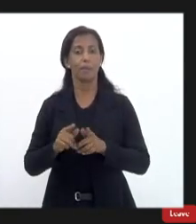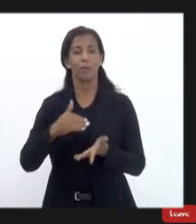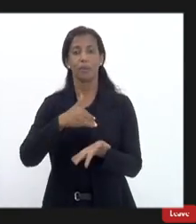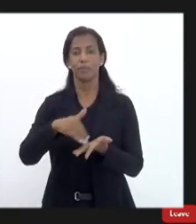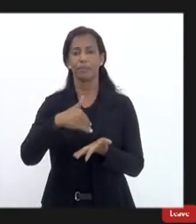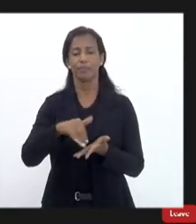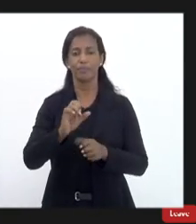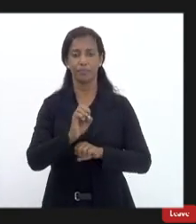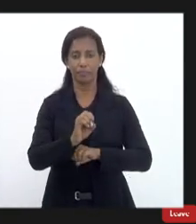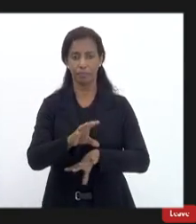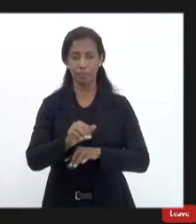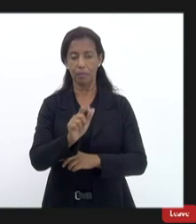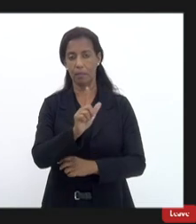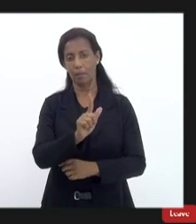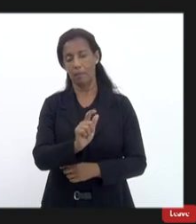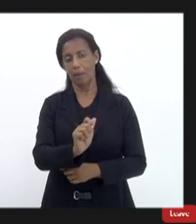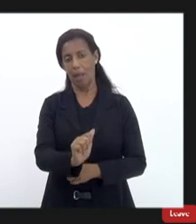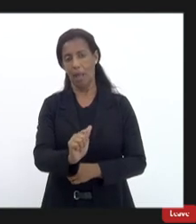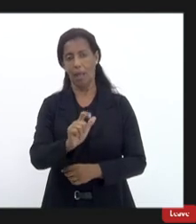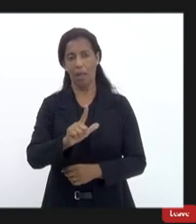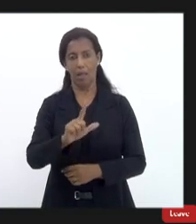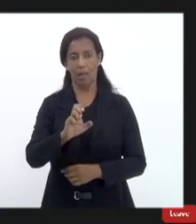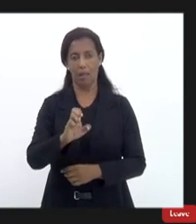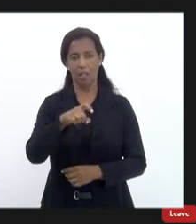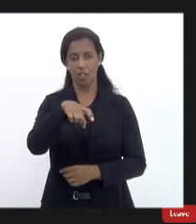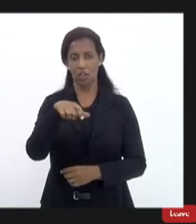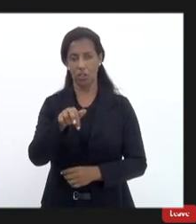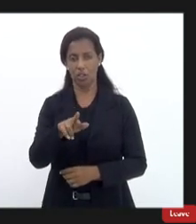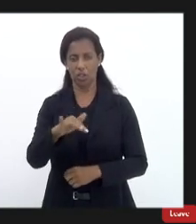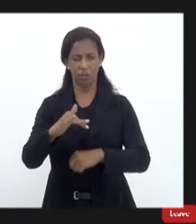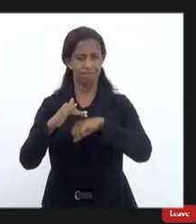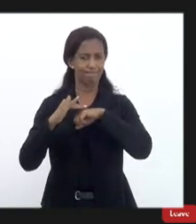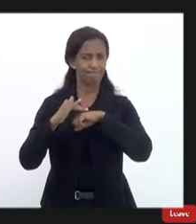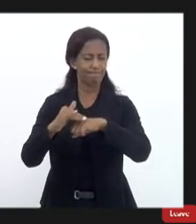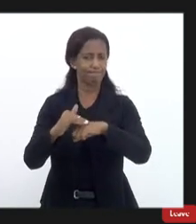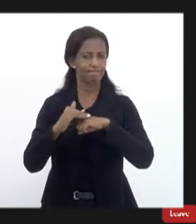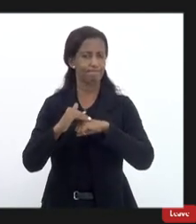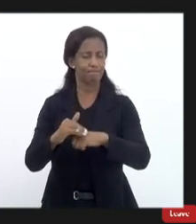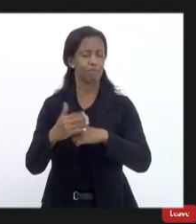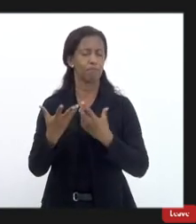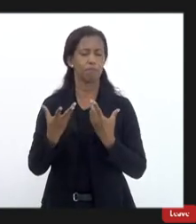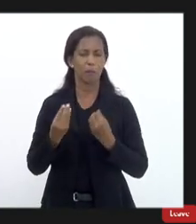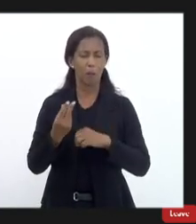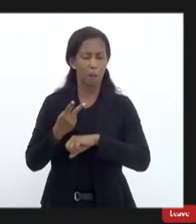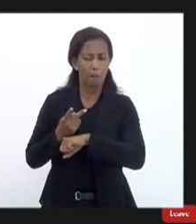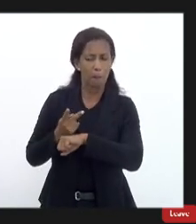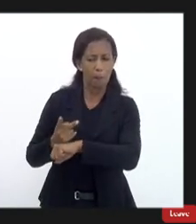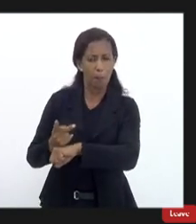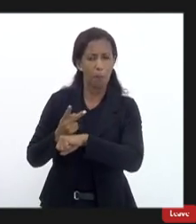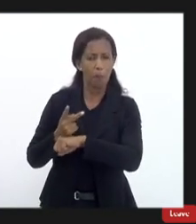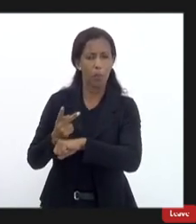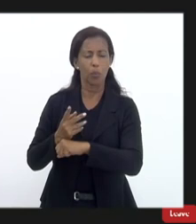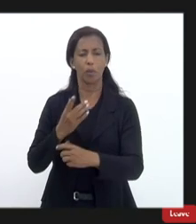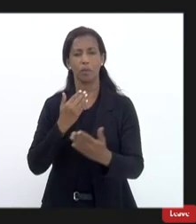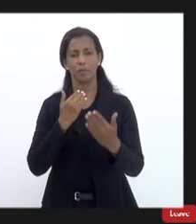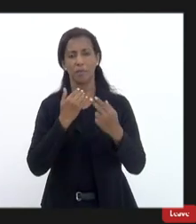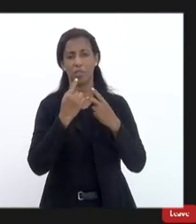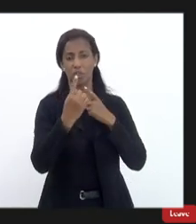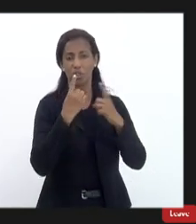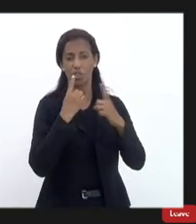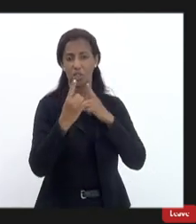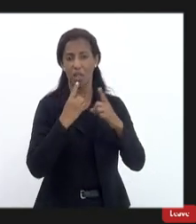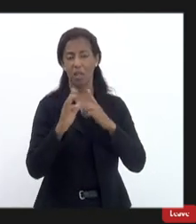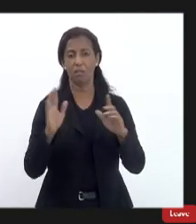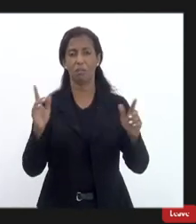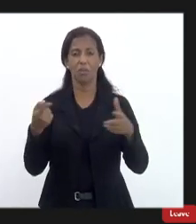de Educação, Alexandre Valle, vem conversando muito e vem buscando estabelecer esse diálogo para que a gente